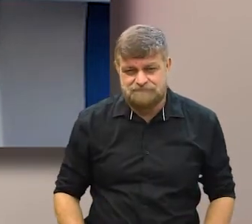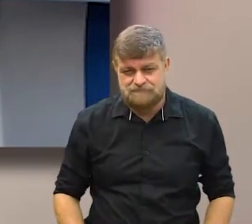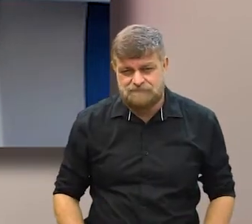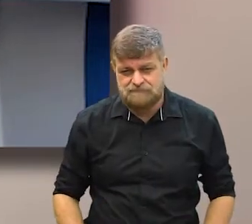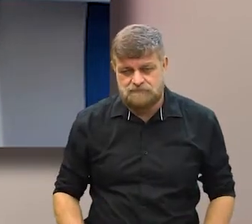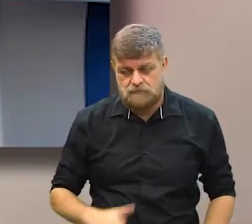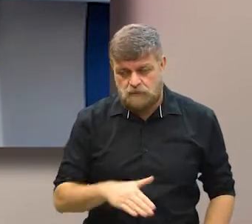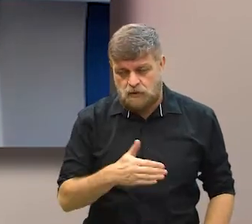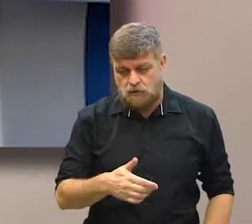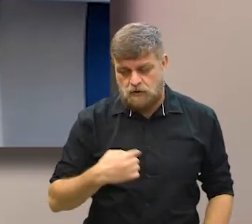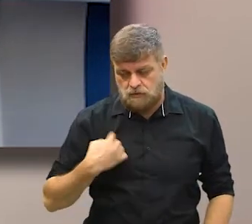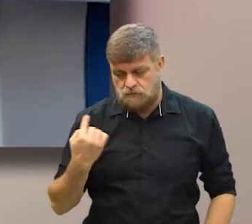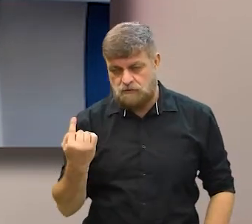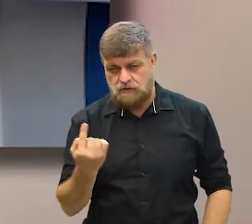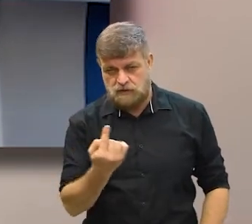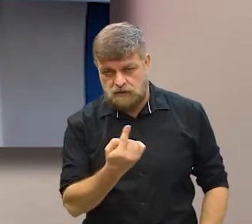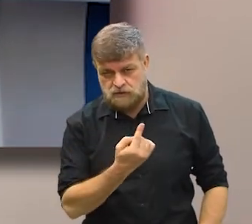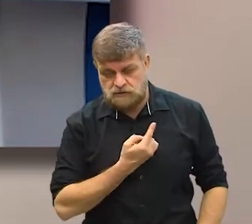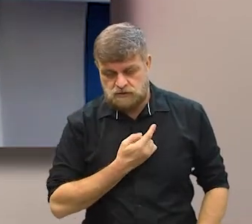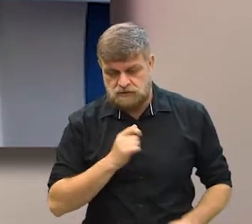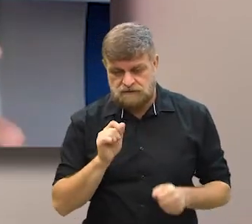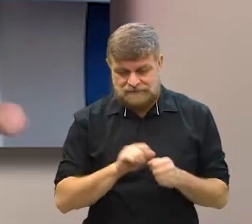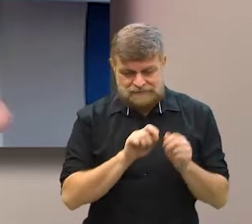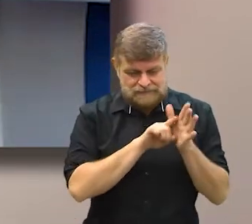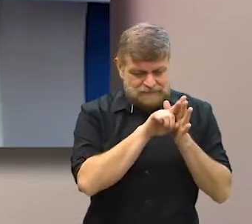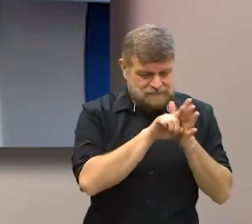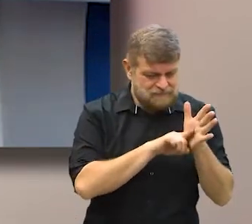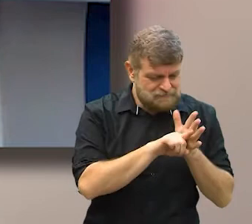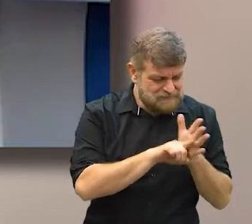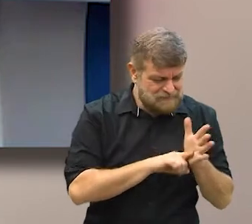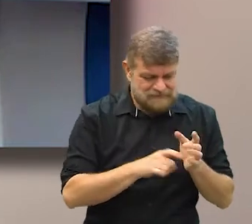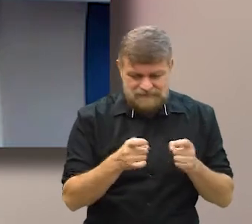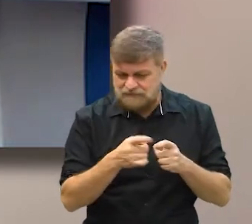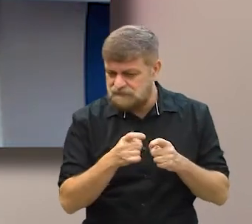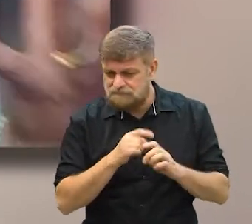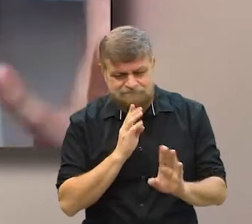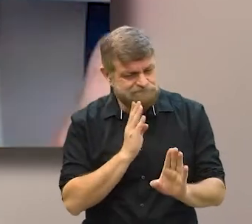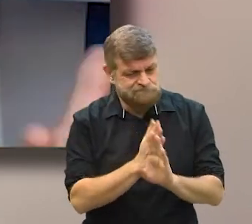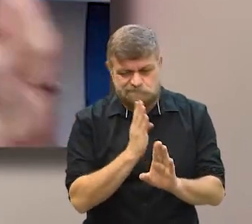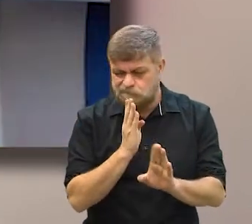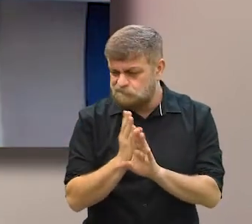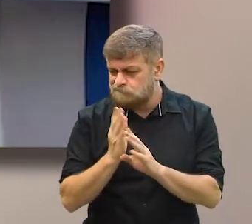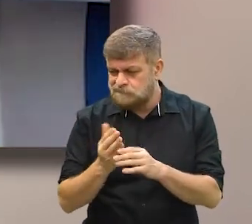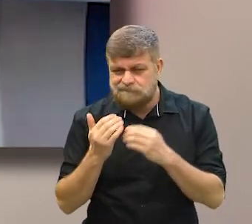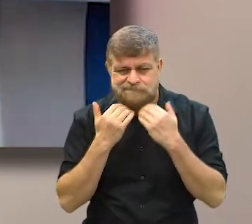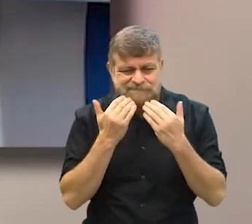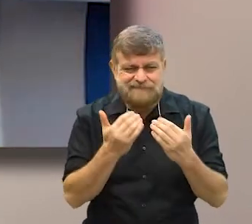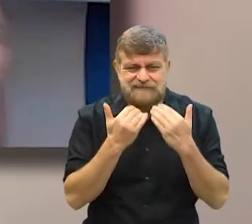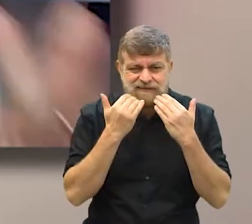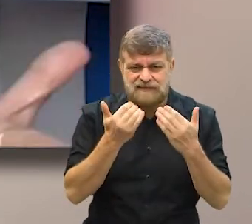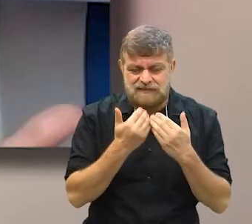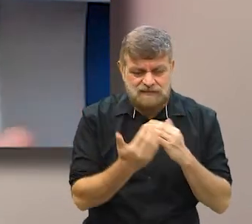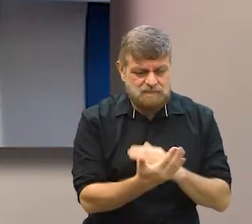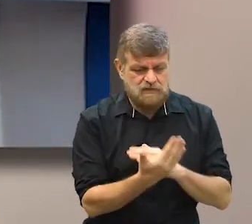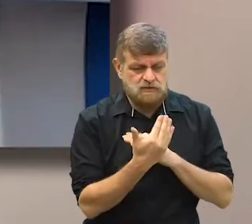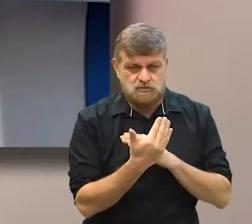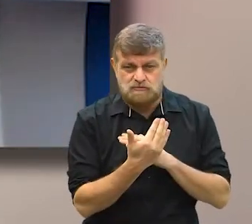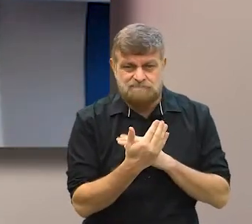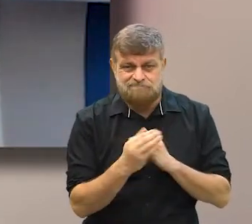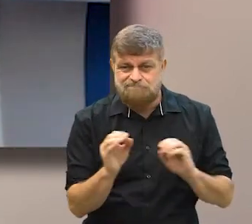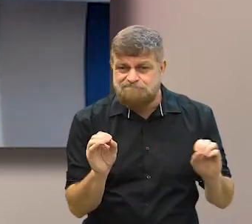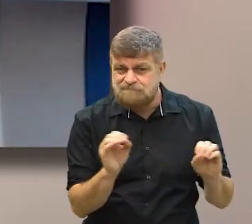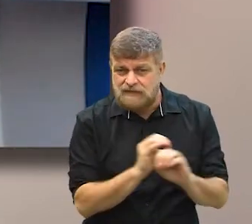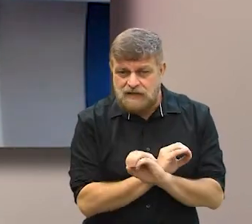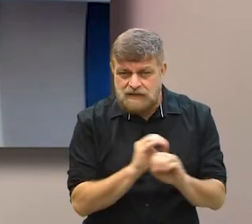E quando a gente faz diversos exames, o médico não consegue mais ajudar a